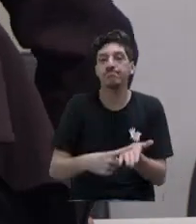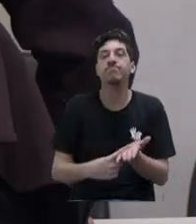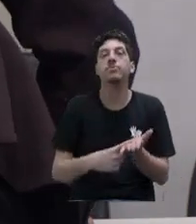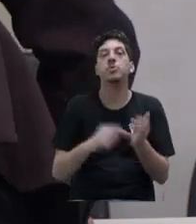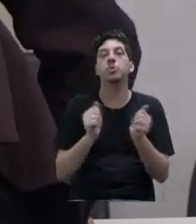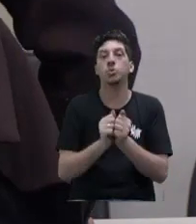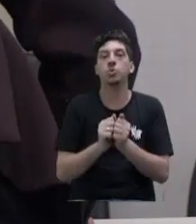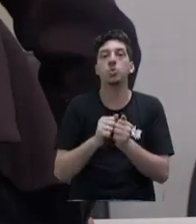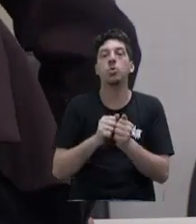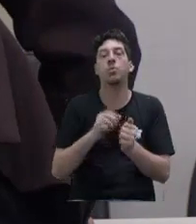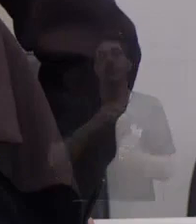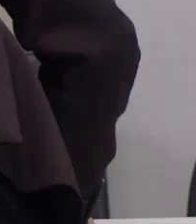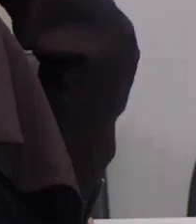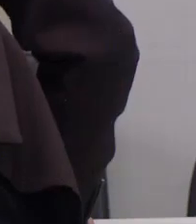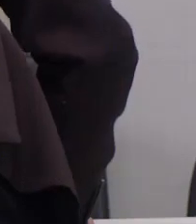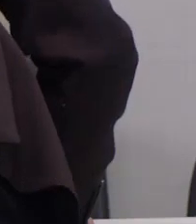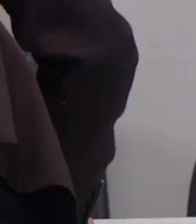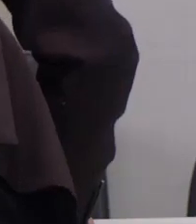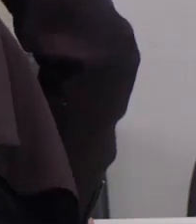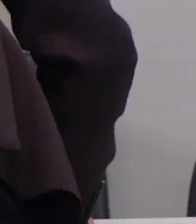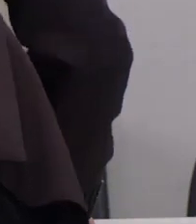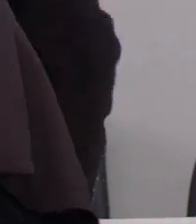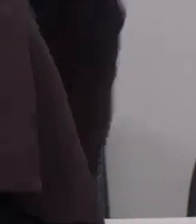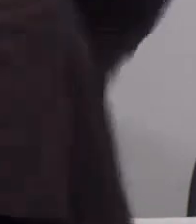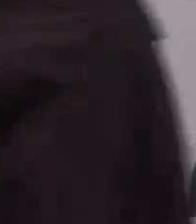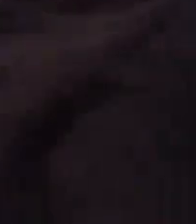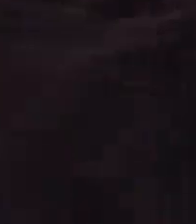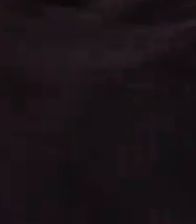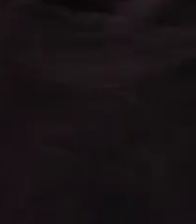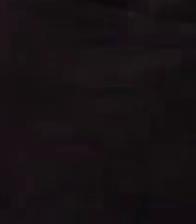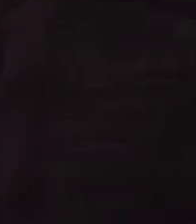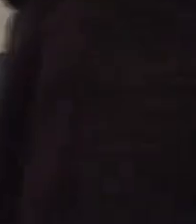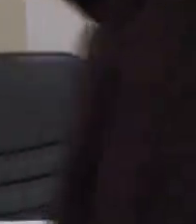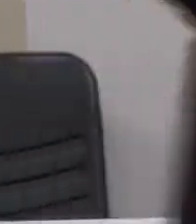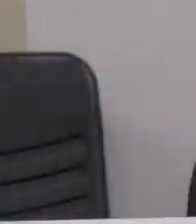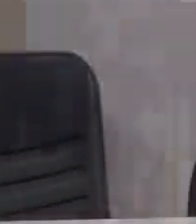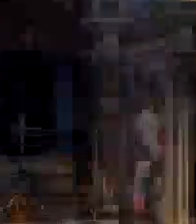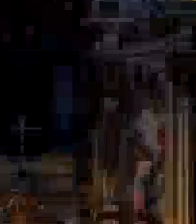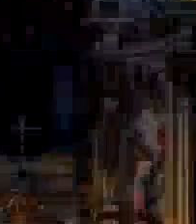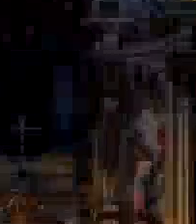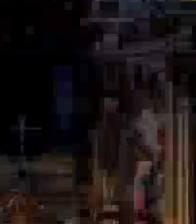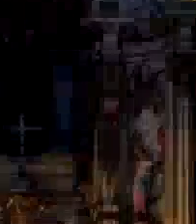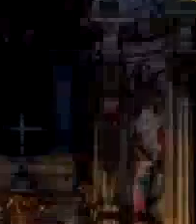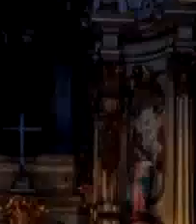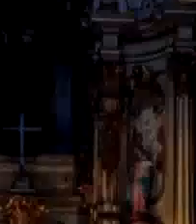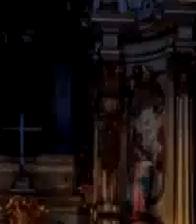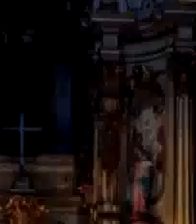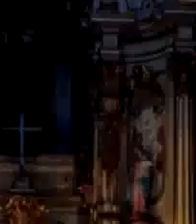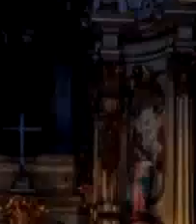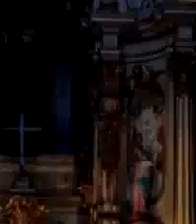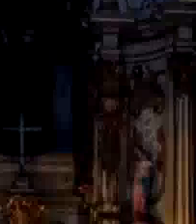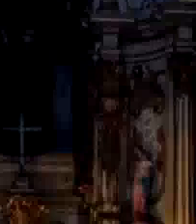Gerais, o tombamento do conjunto histórico, paisagístico, industrial de mineração do Morro Velho, tem